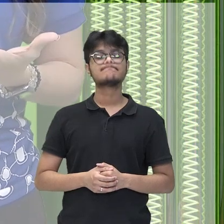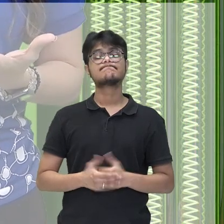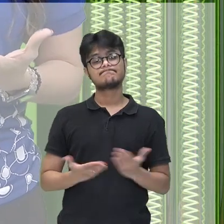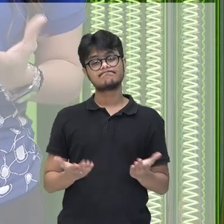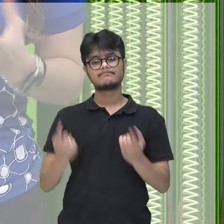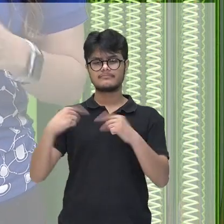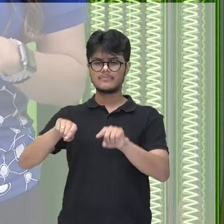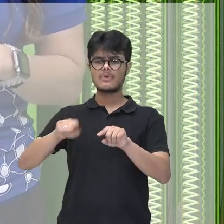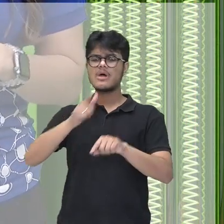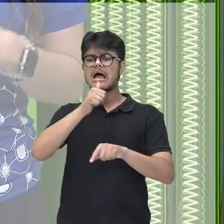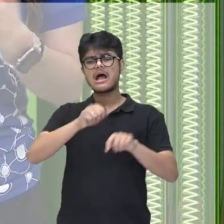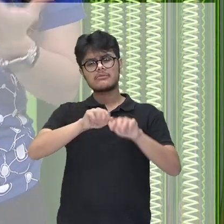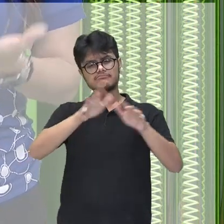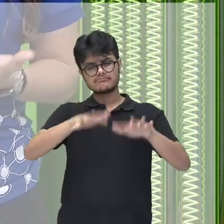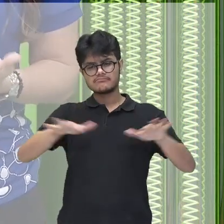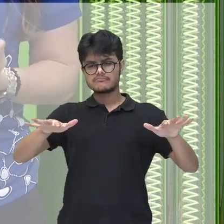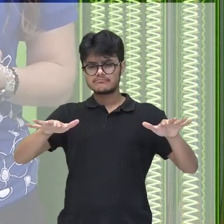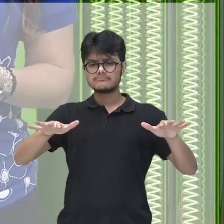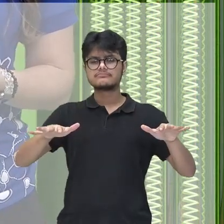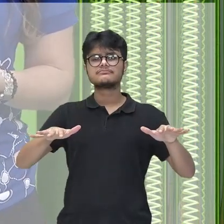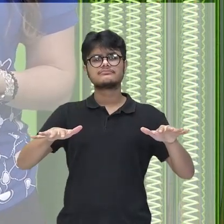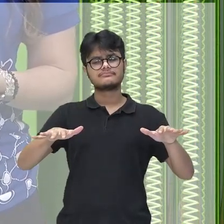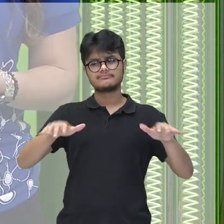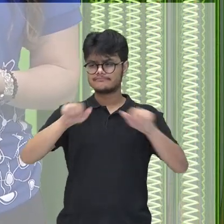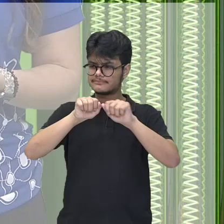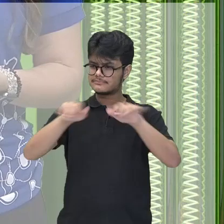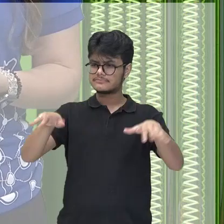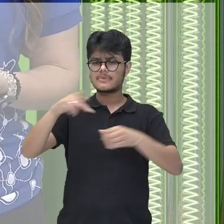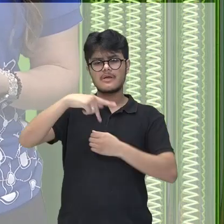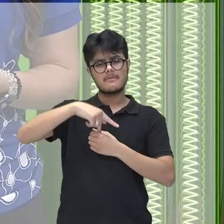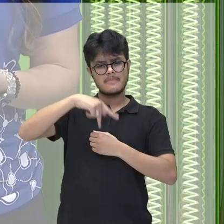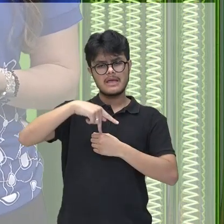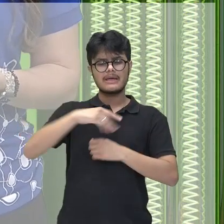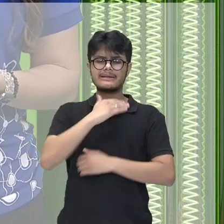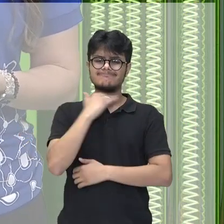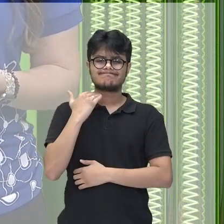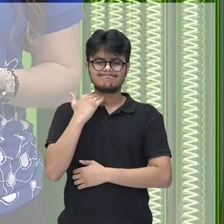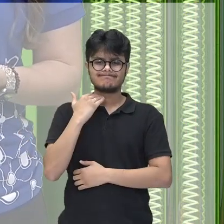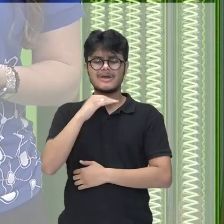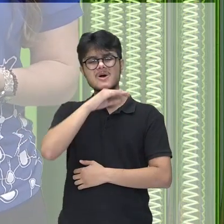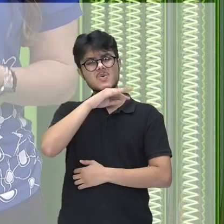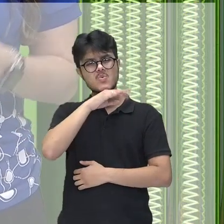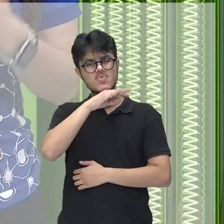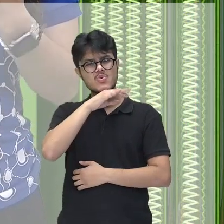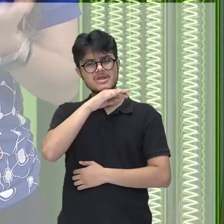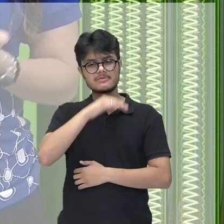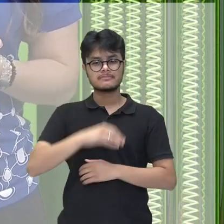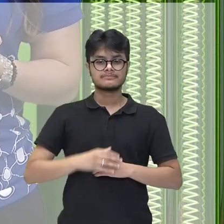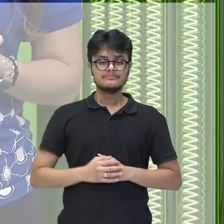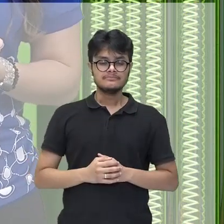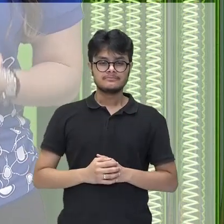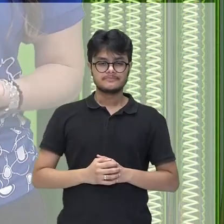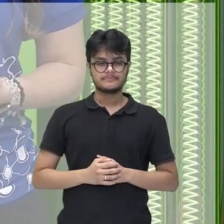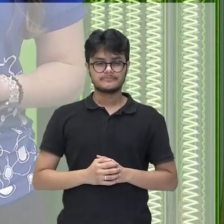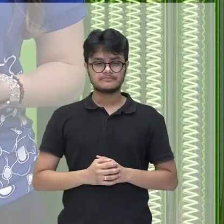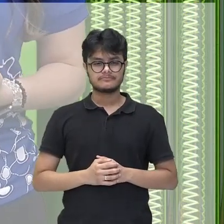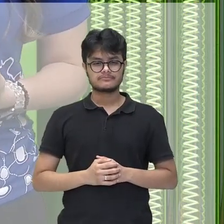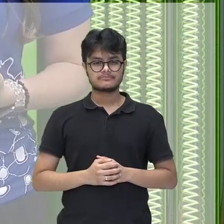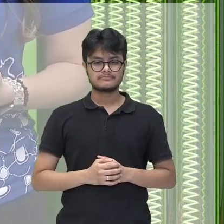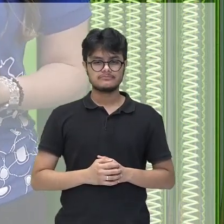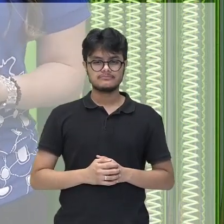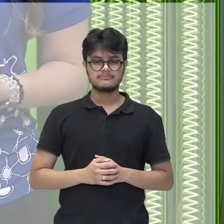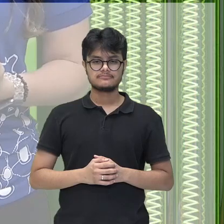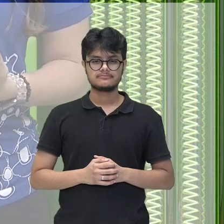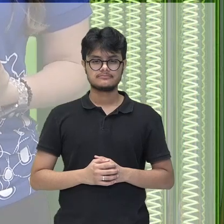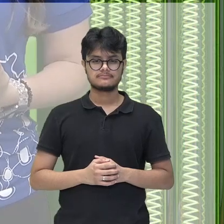prejudicar os oceanos, sendo eliminado ali de maneira incorreta, né? Então, nós temos essa grande preocupação,